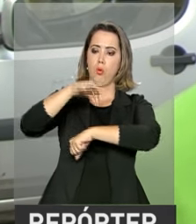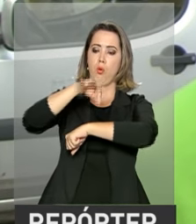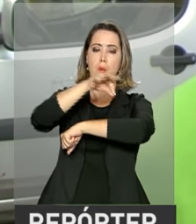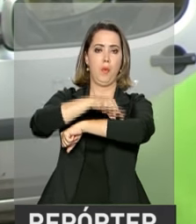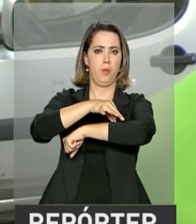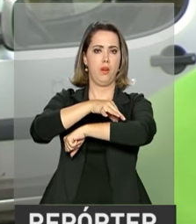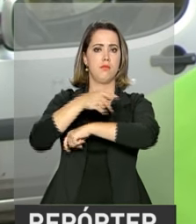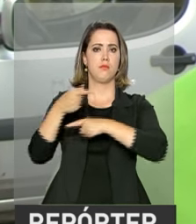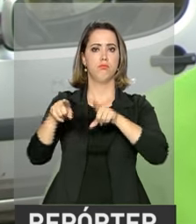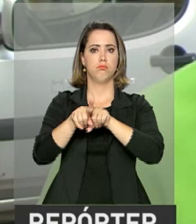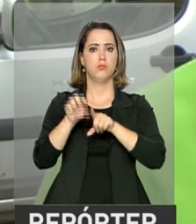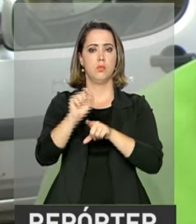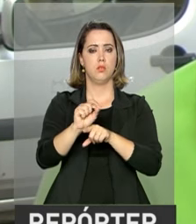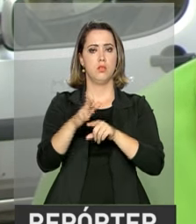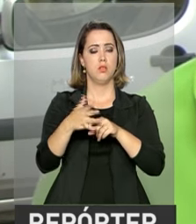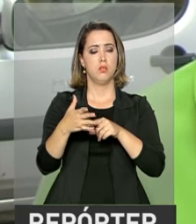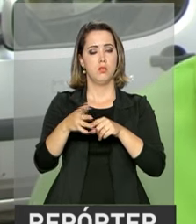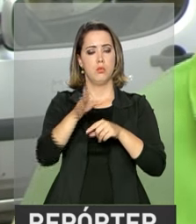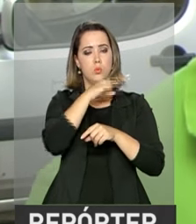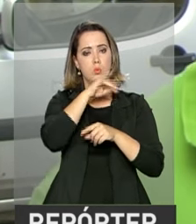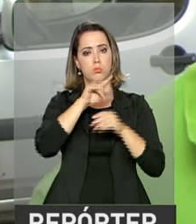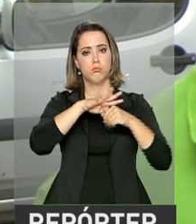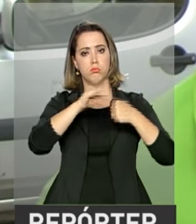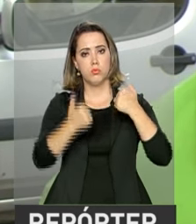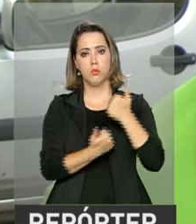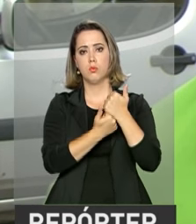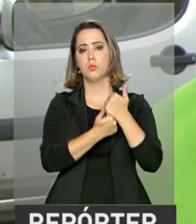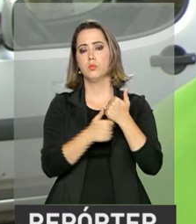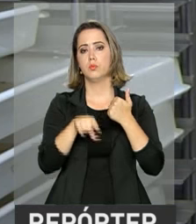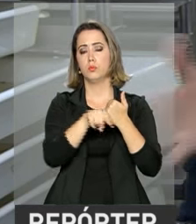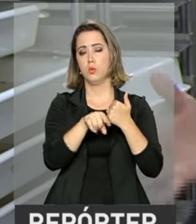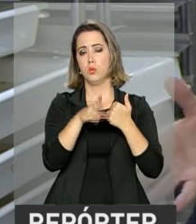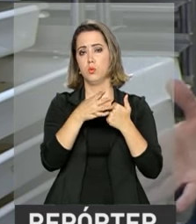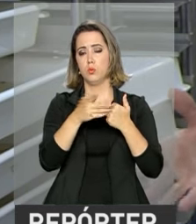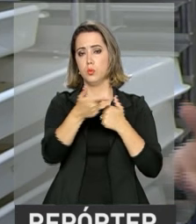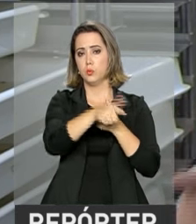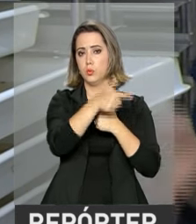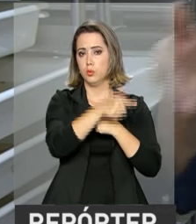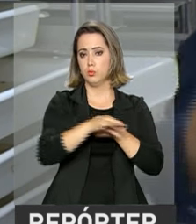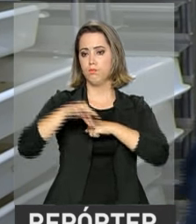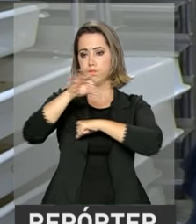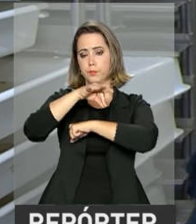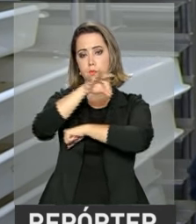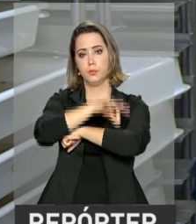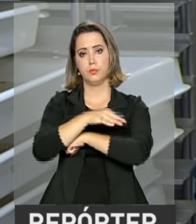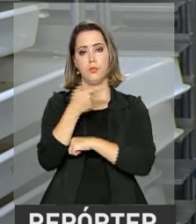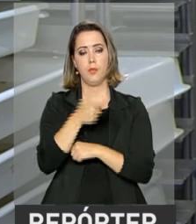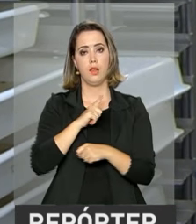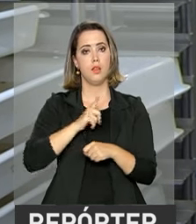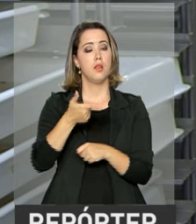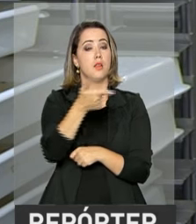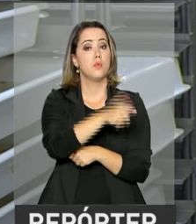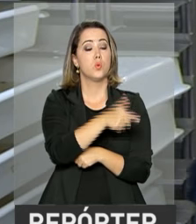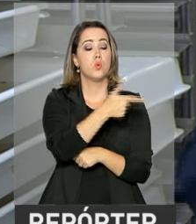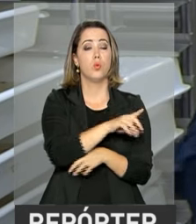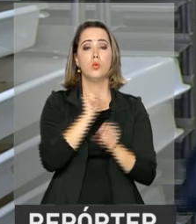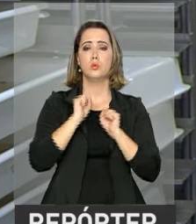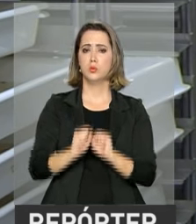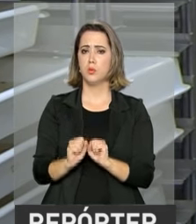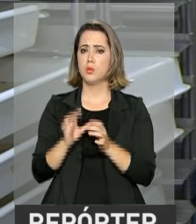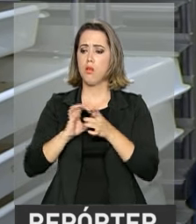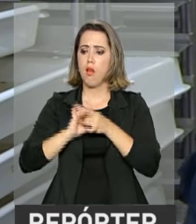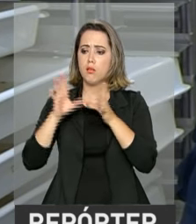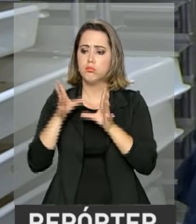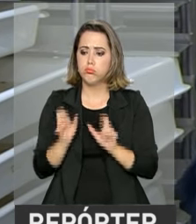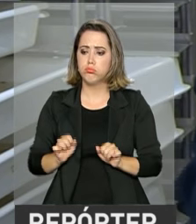que tem, e, portanto, a transmissão local dessas doenças é interrompida. Aqui a gente tem uma outra forma de liberação dos mosquitos, só que